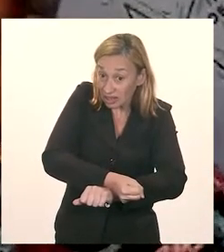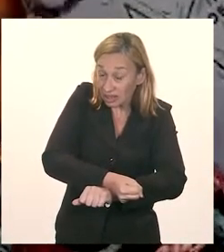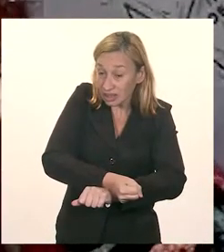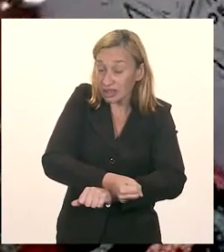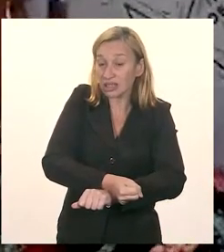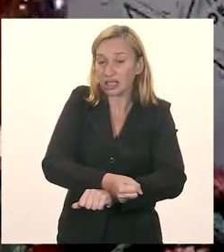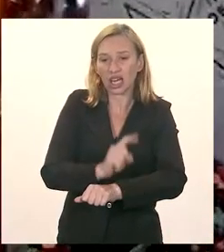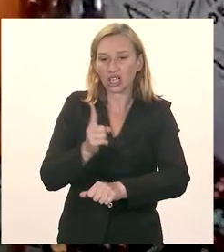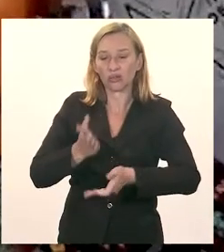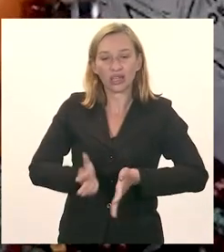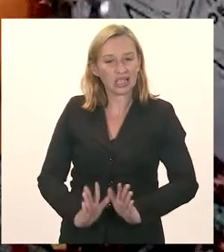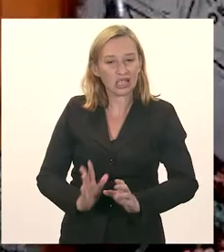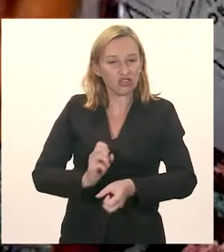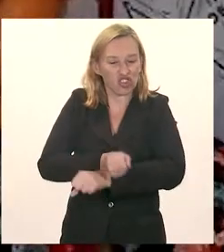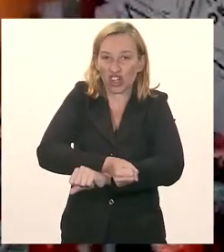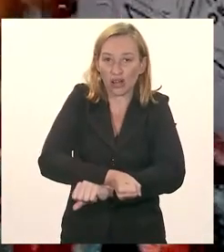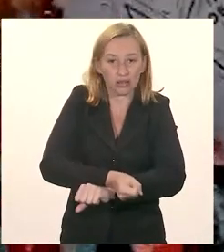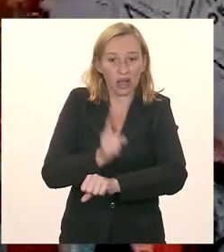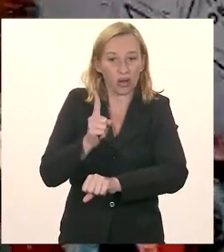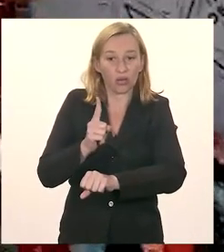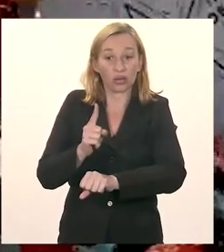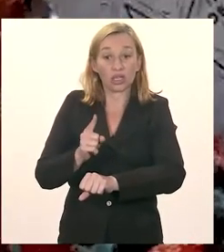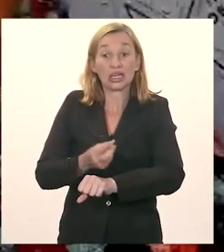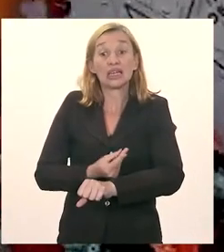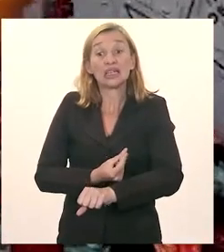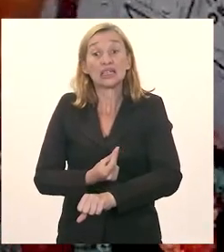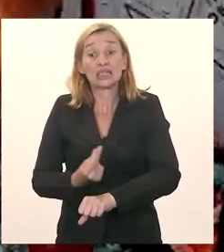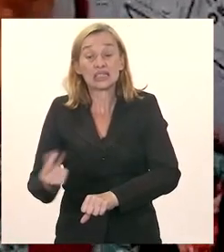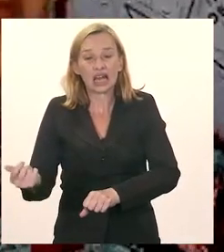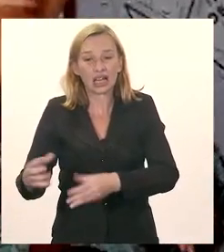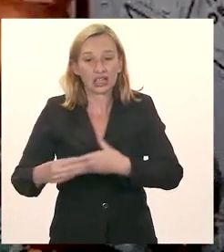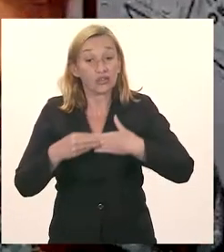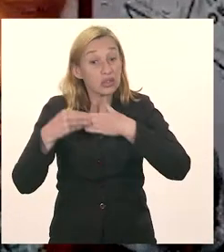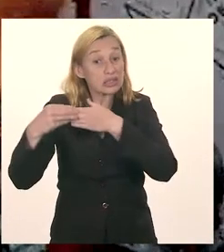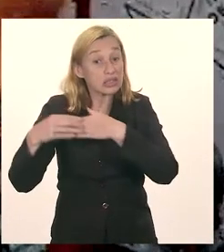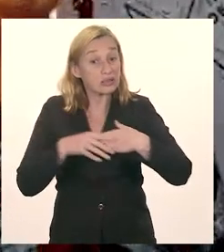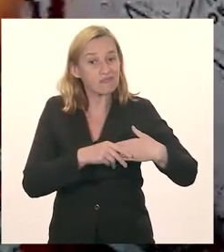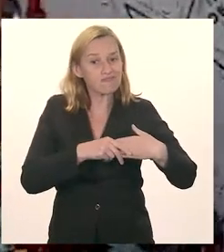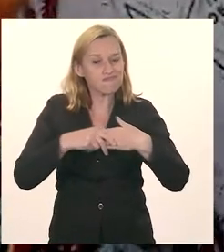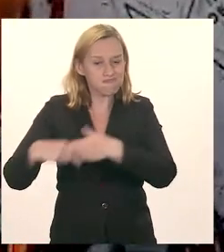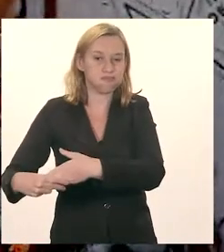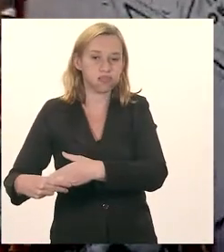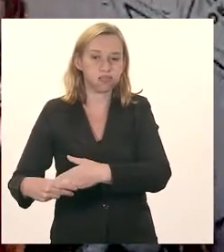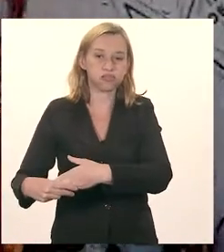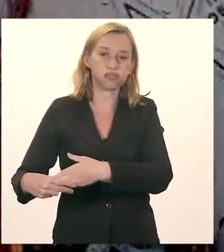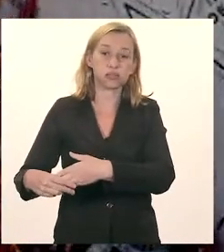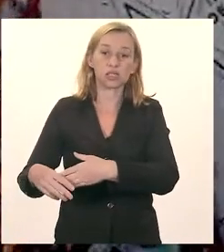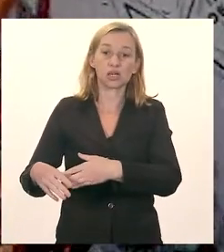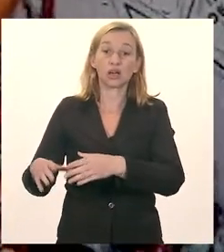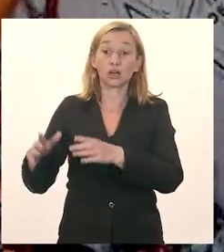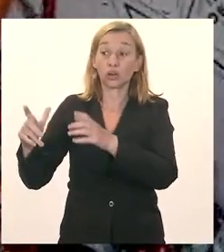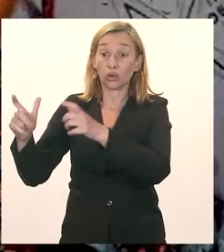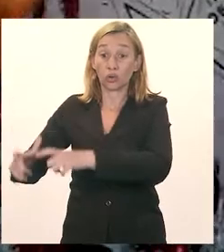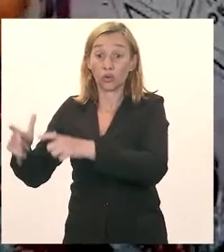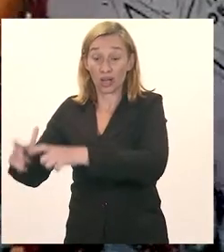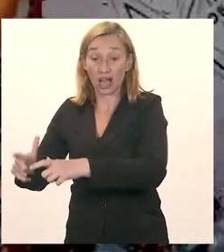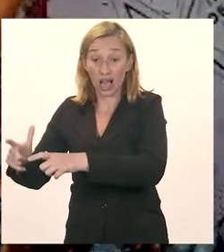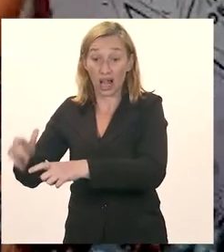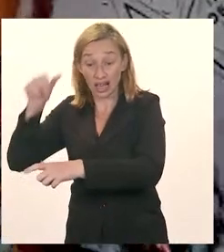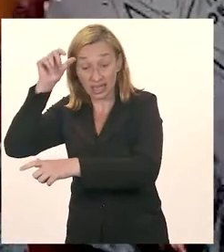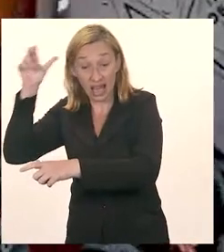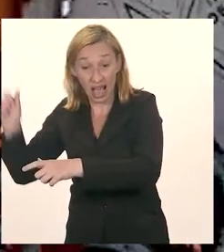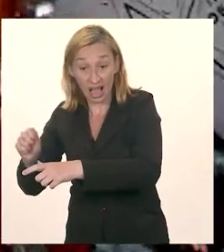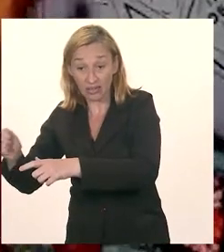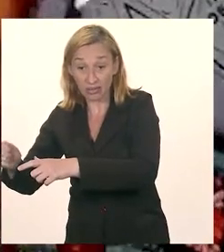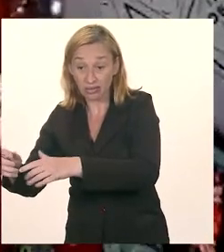nasceram escravos, a gente pode falar isso. Eles saíram, né, eles foram trazidos do seu lugar, do seu ambiente natural, do